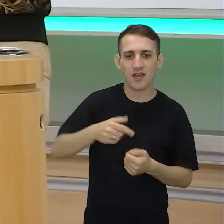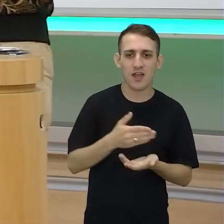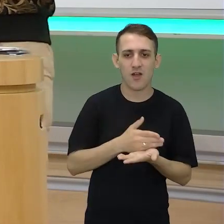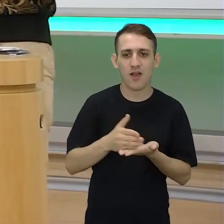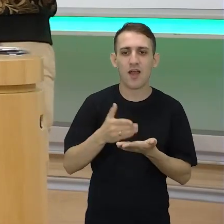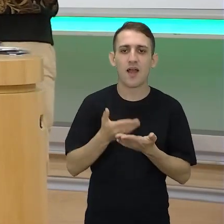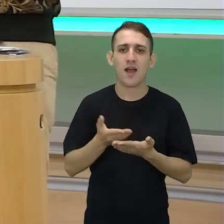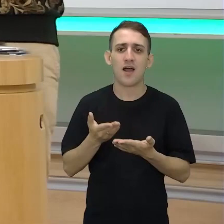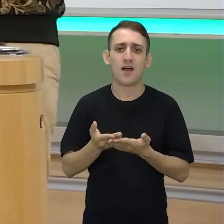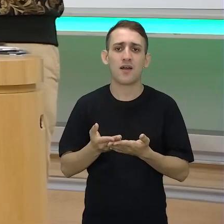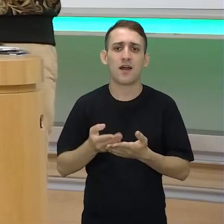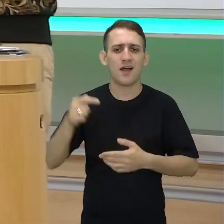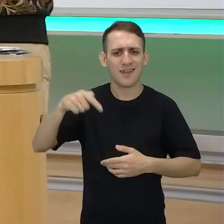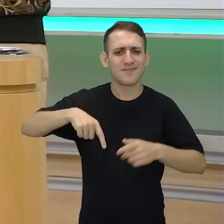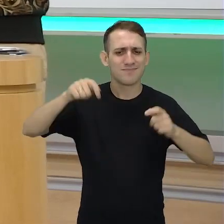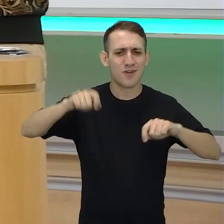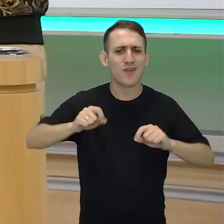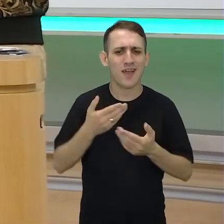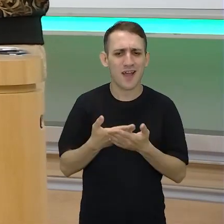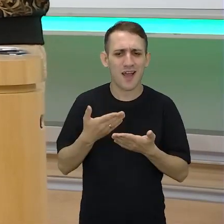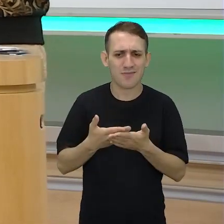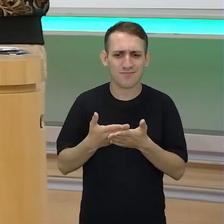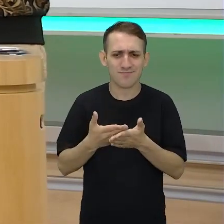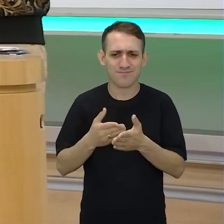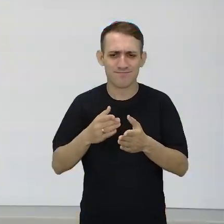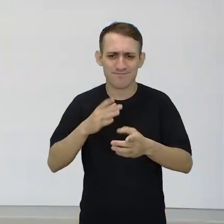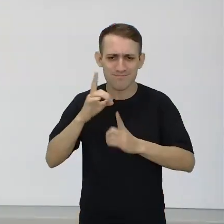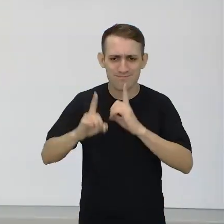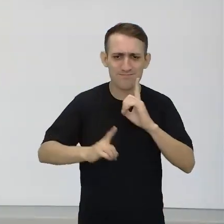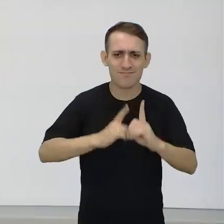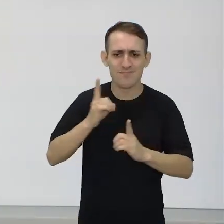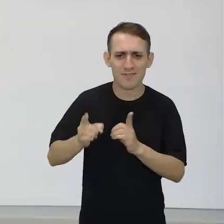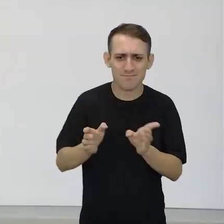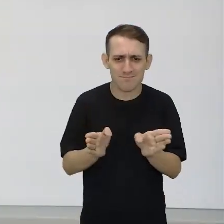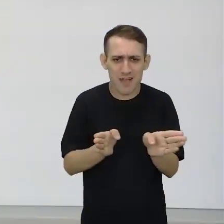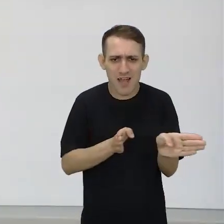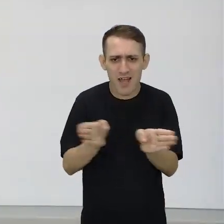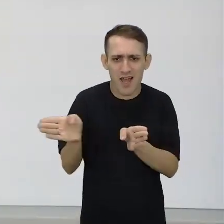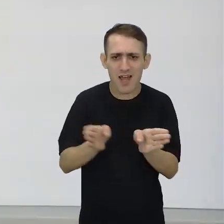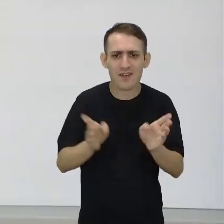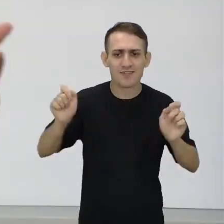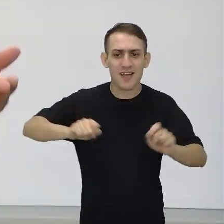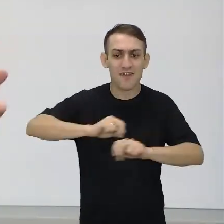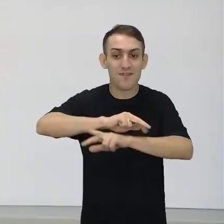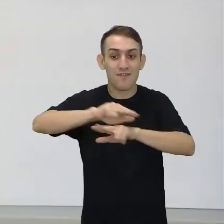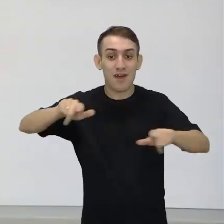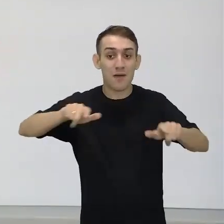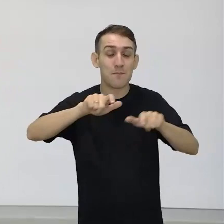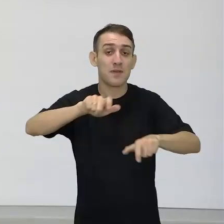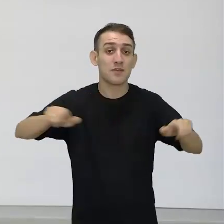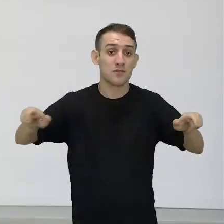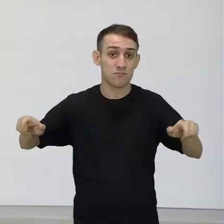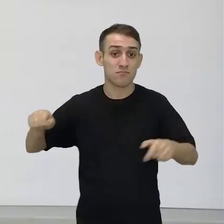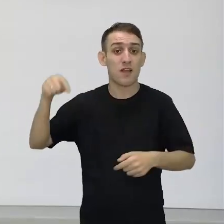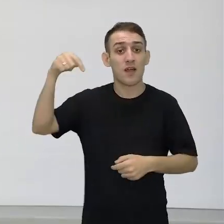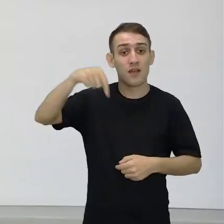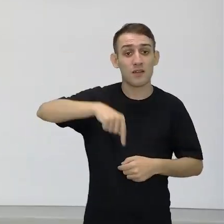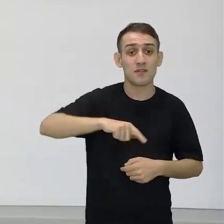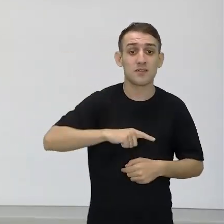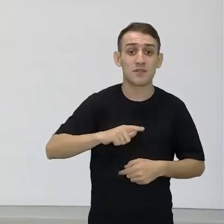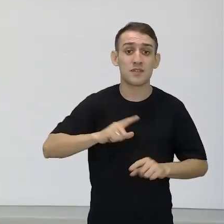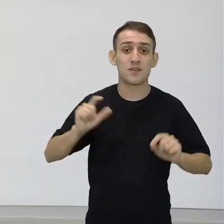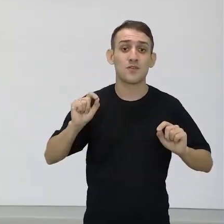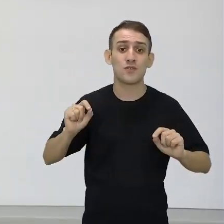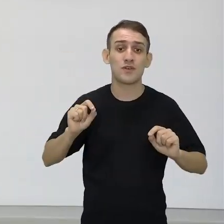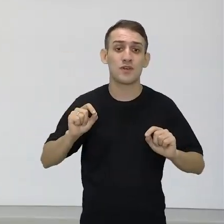Para fazer essa aula ser muito mais interativa, ter muito mais pessoas e ela contemplar muito mais pessoas, essa aula